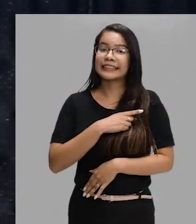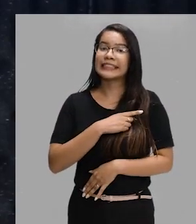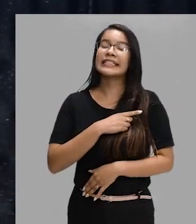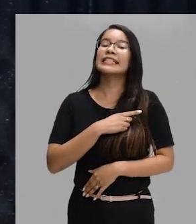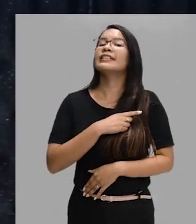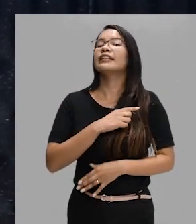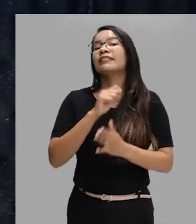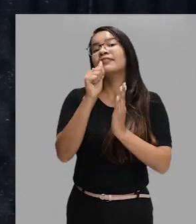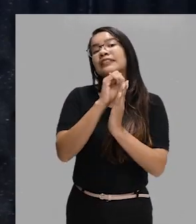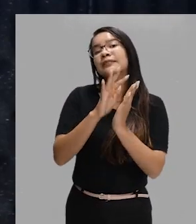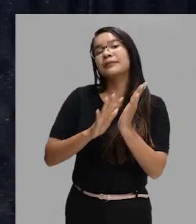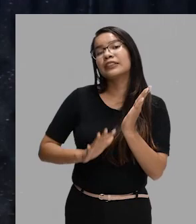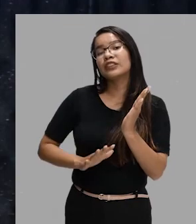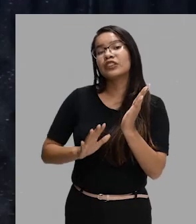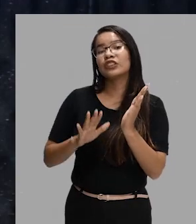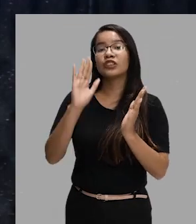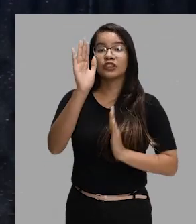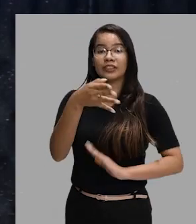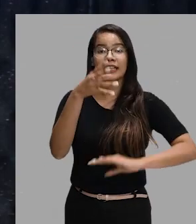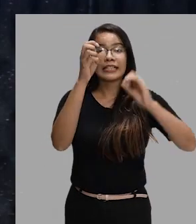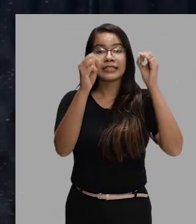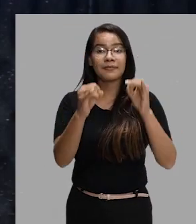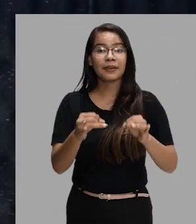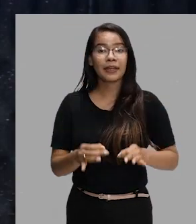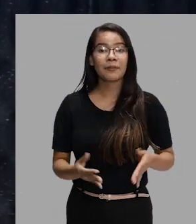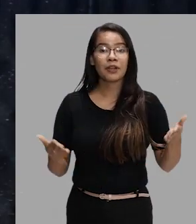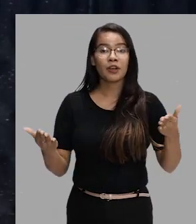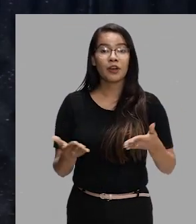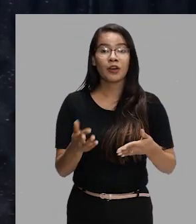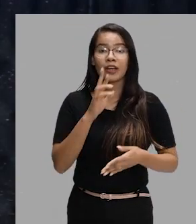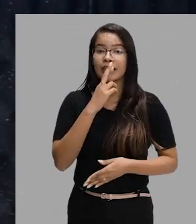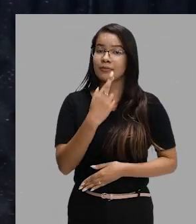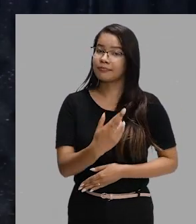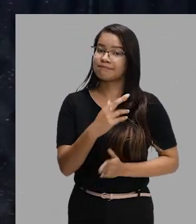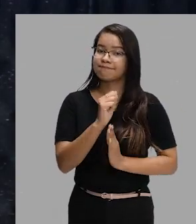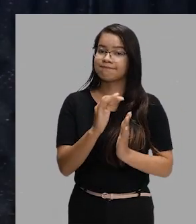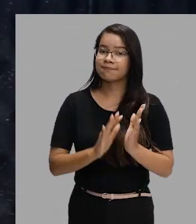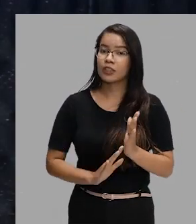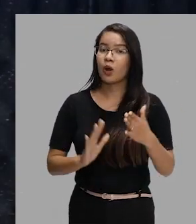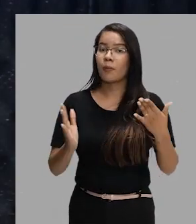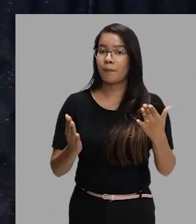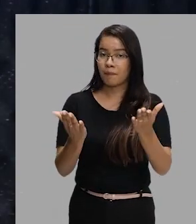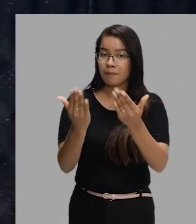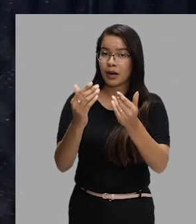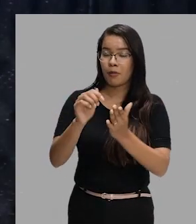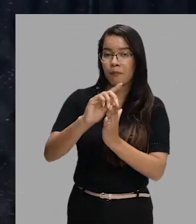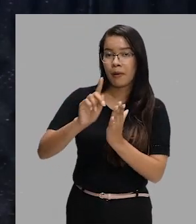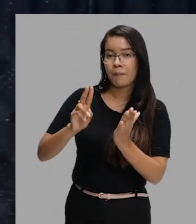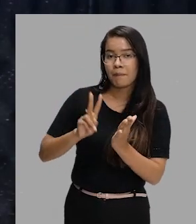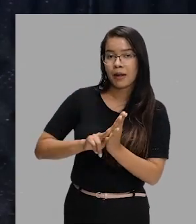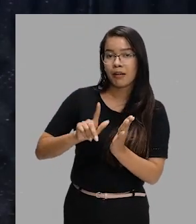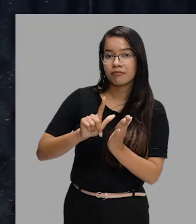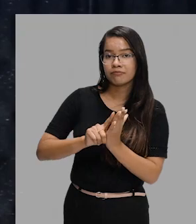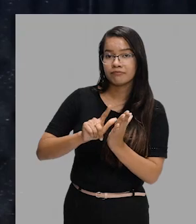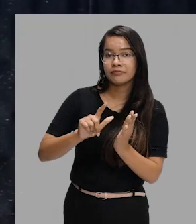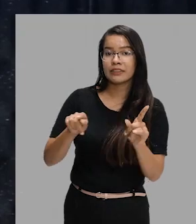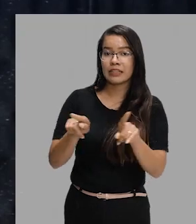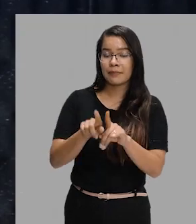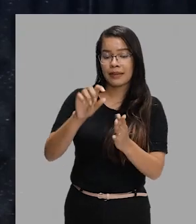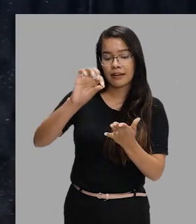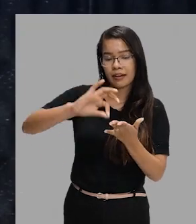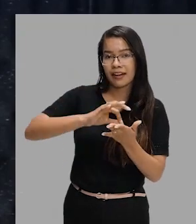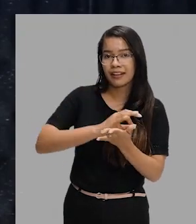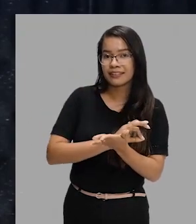vamos exercitar. Nós já falamos muito. Então, pegue uma caneta. Pegue um papel, pegue um caderno, pegue uma folha de